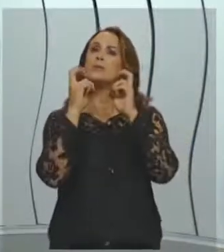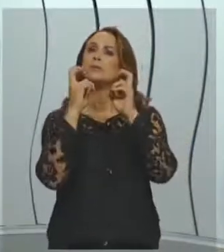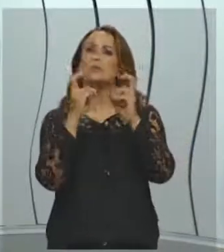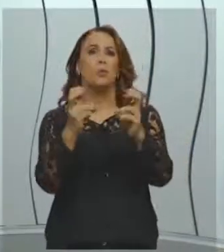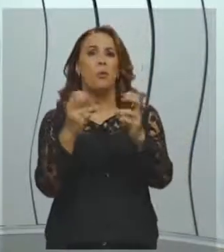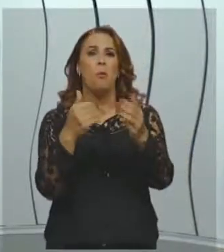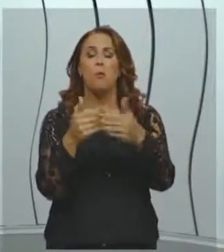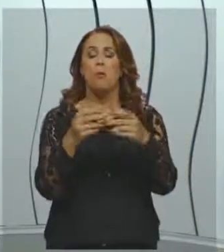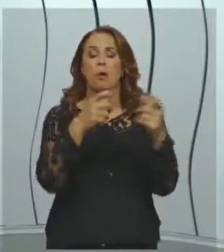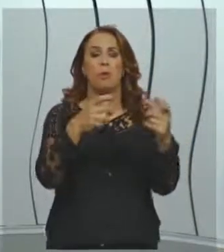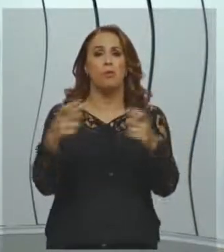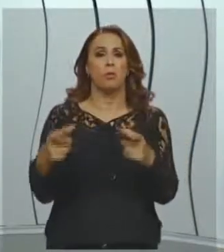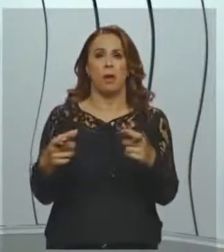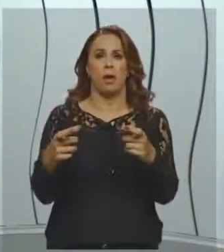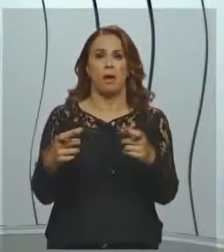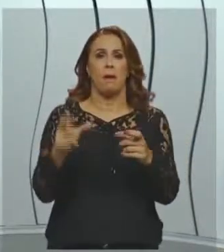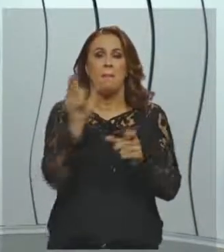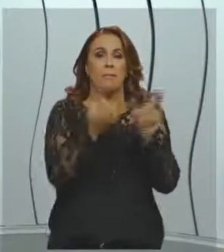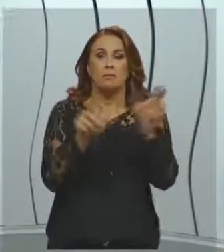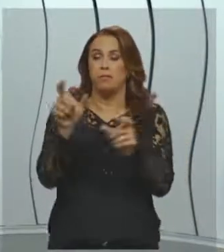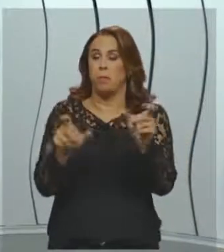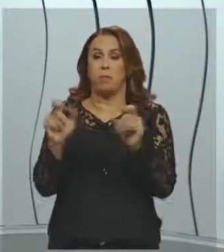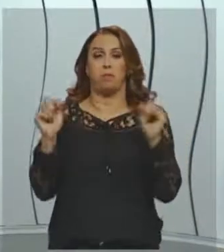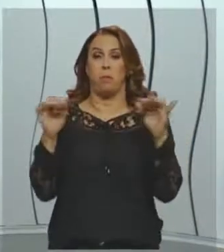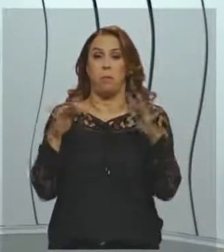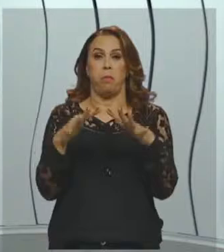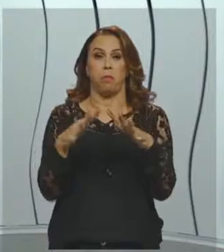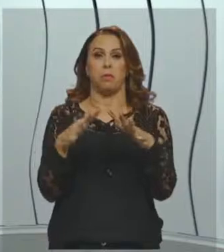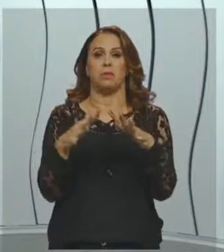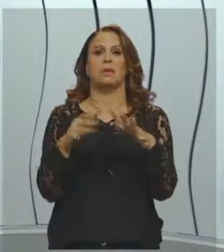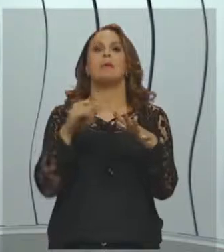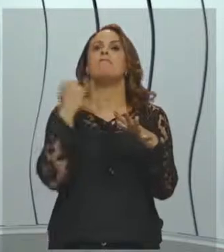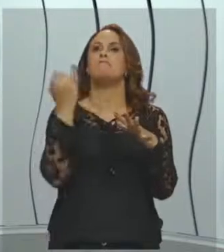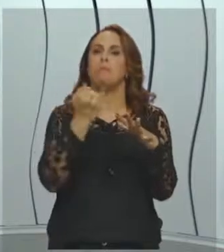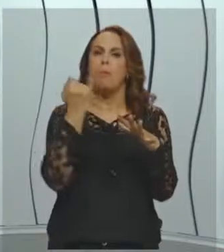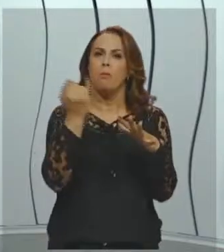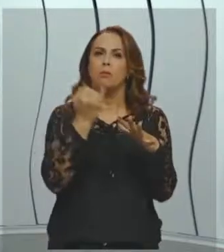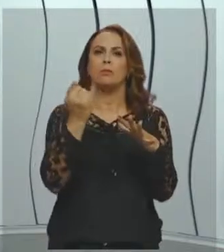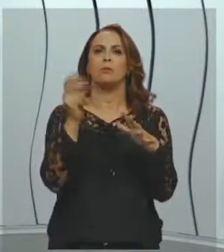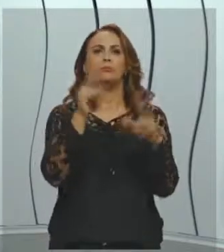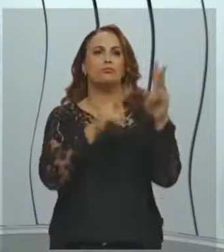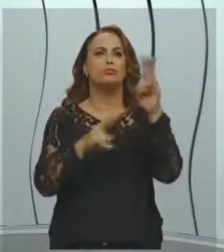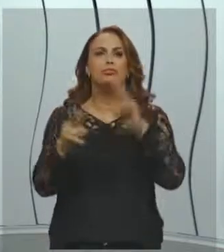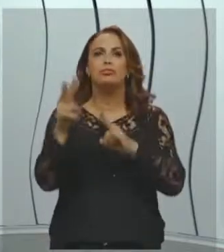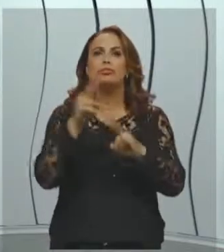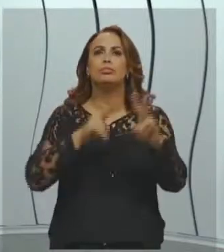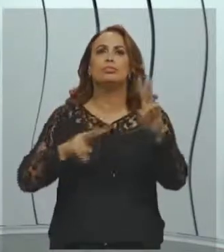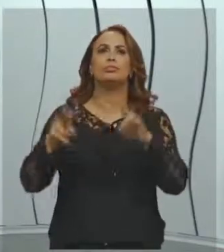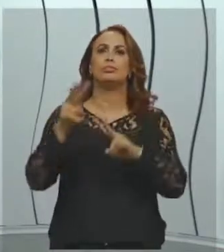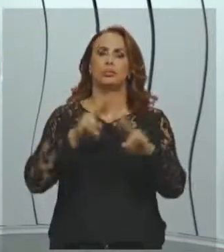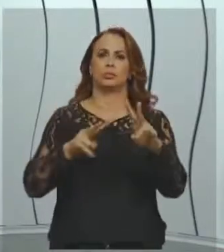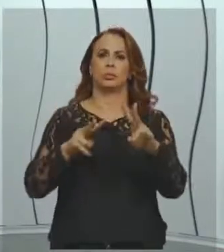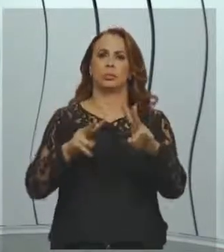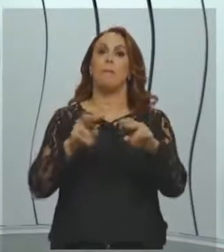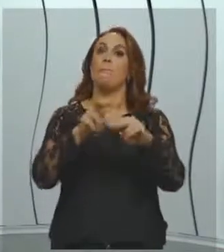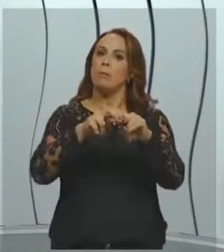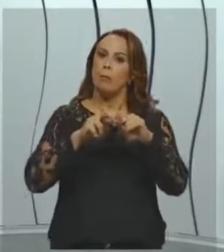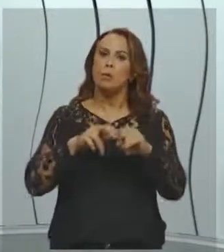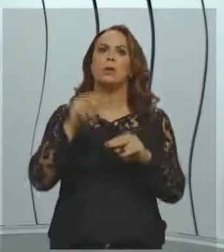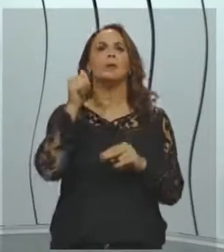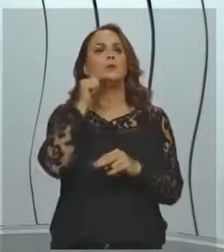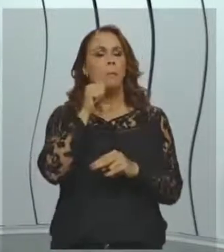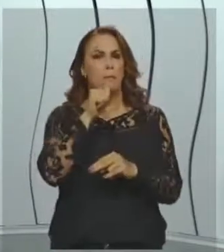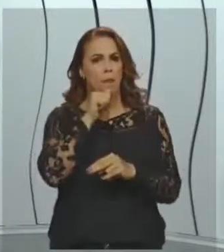muita aglomeração de pessoas, é necessário que tenha ventilação. Por isso que a mãe fala para a